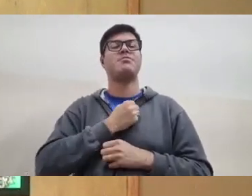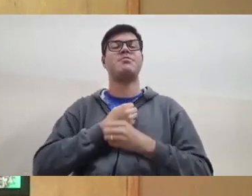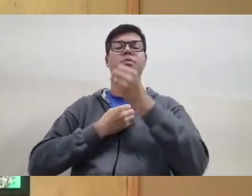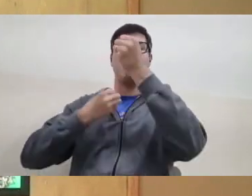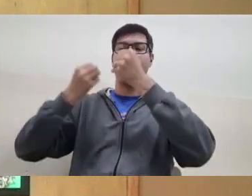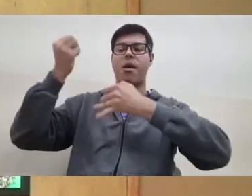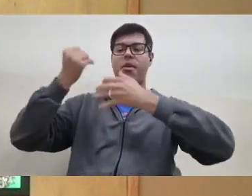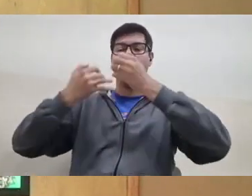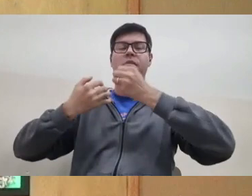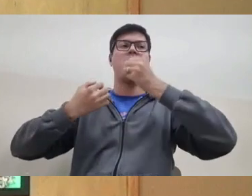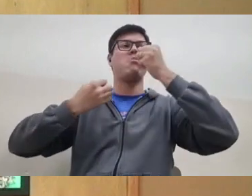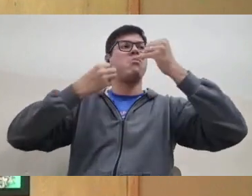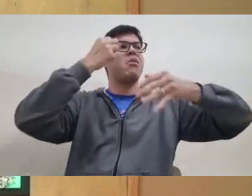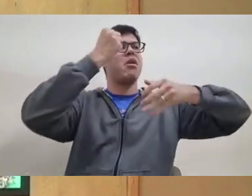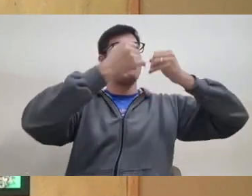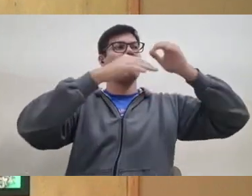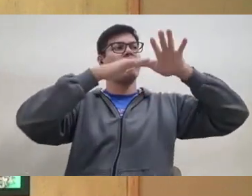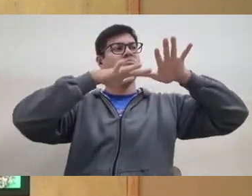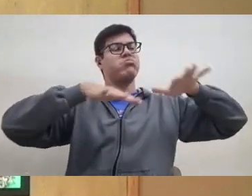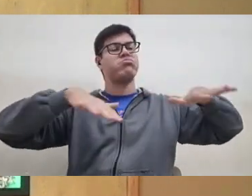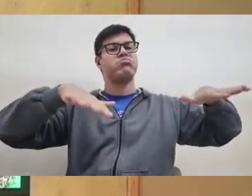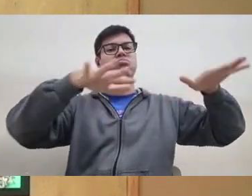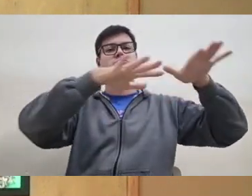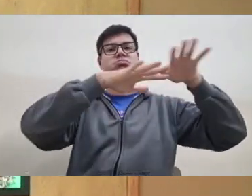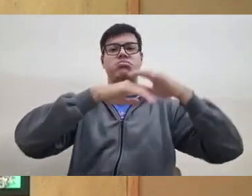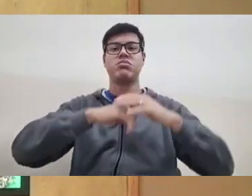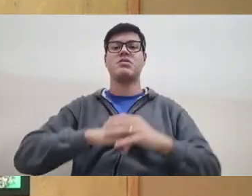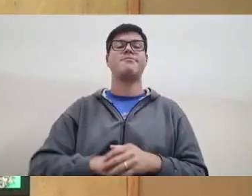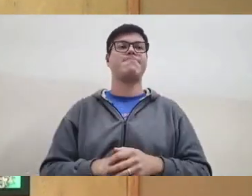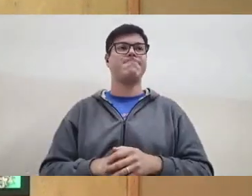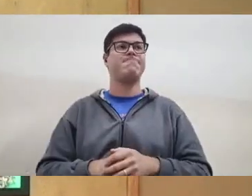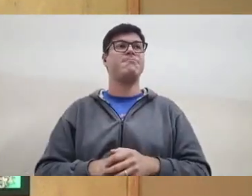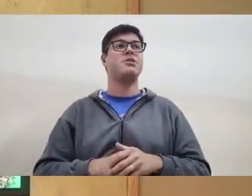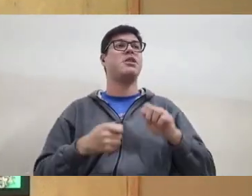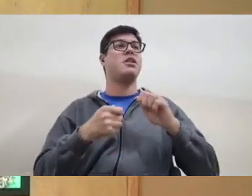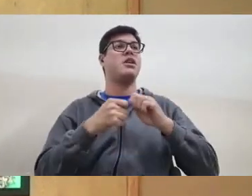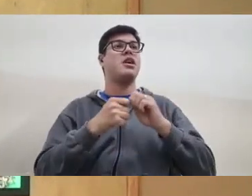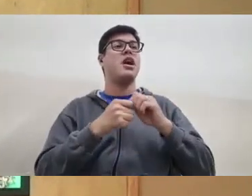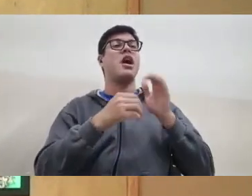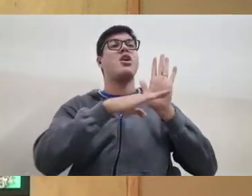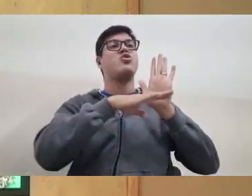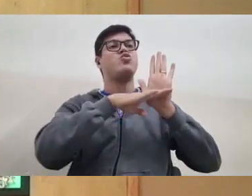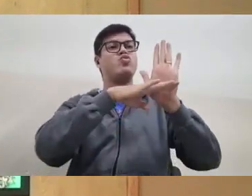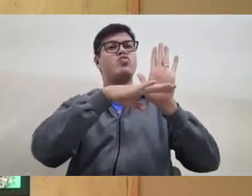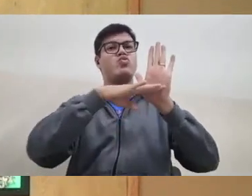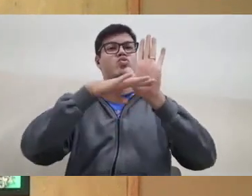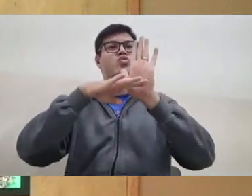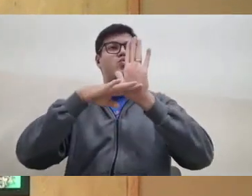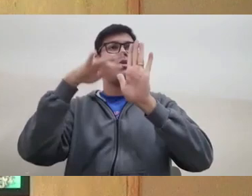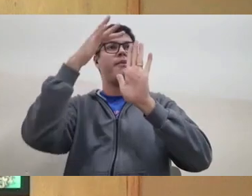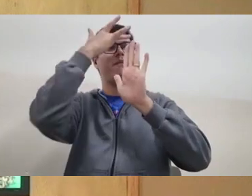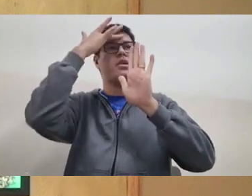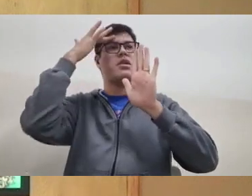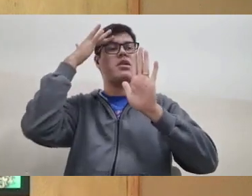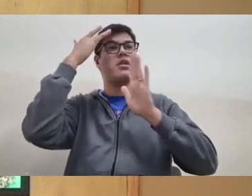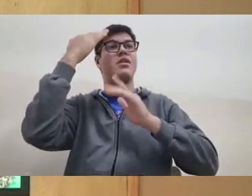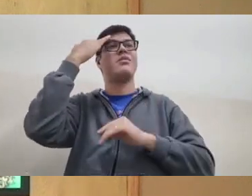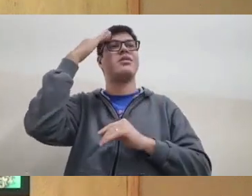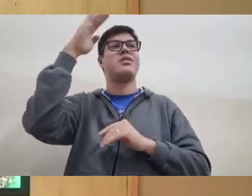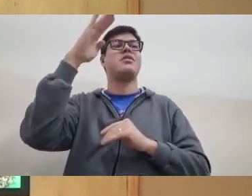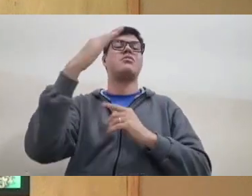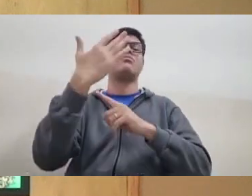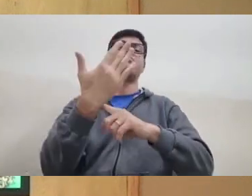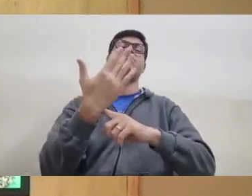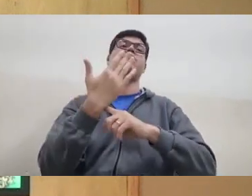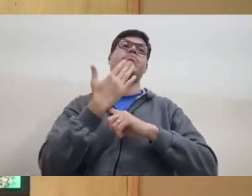muita coisa boa para cidade boa só só fez coisa boa ajudou muita gente e principalmente